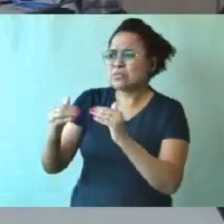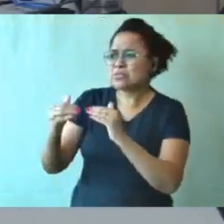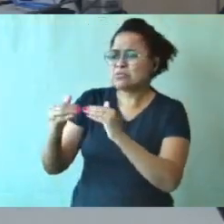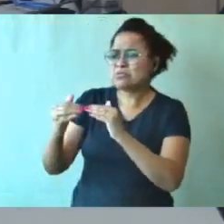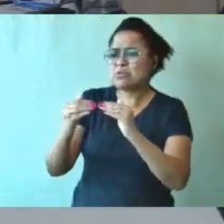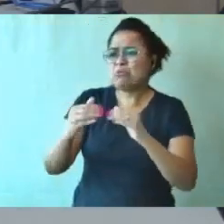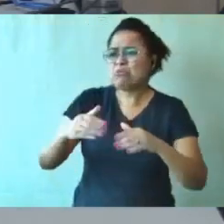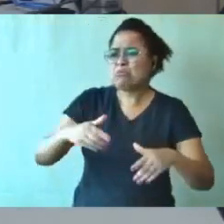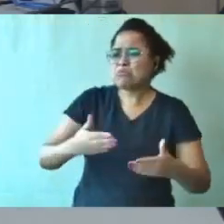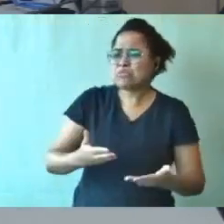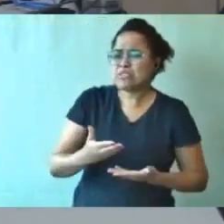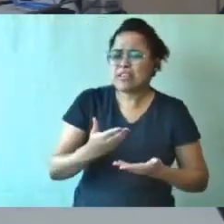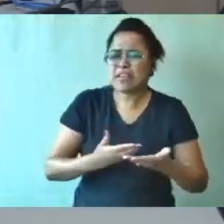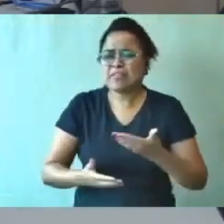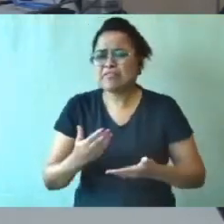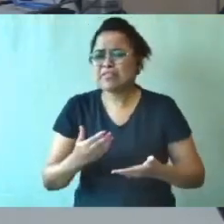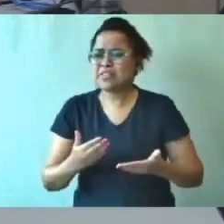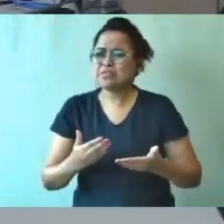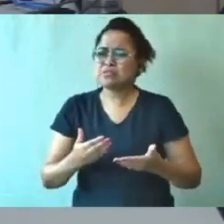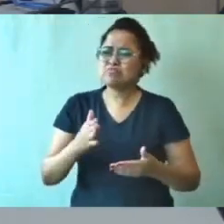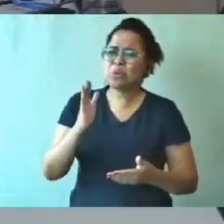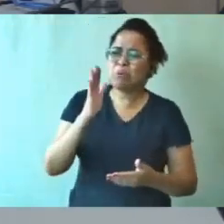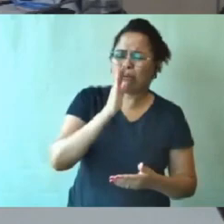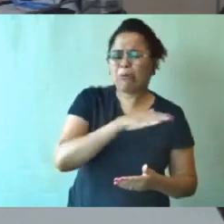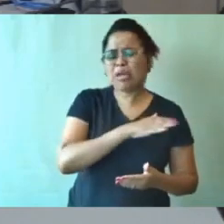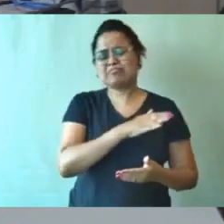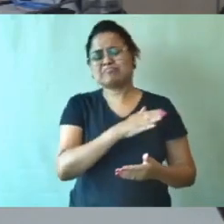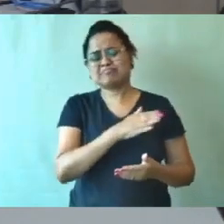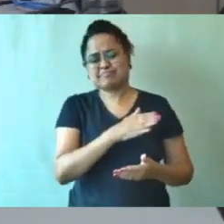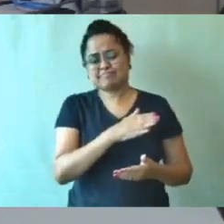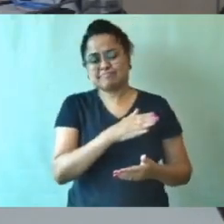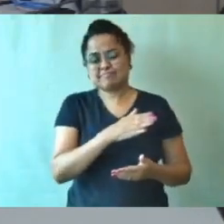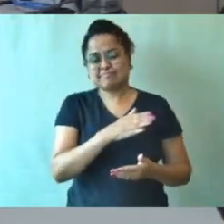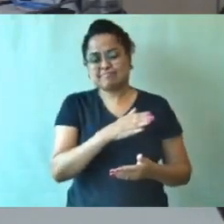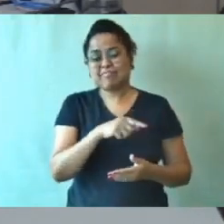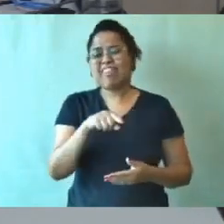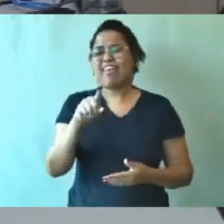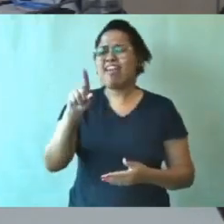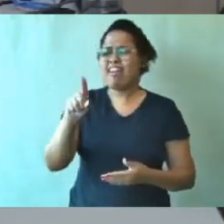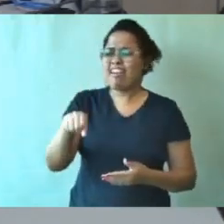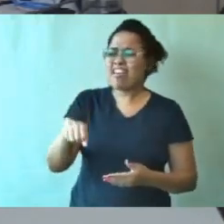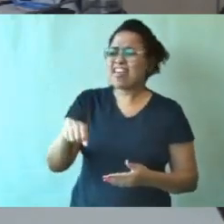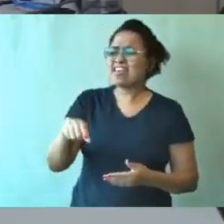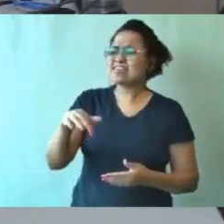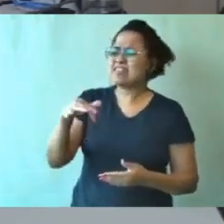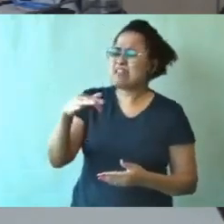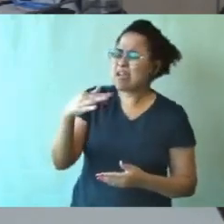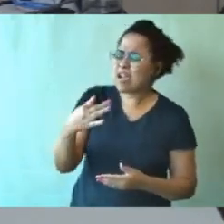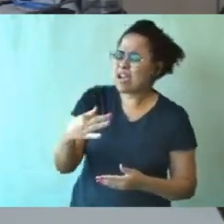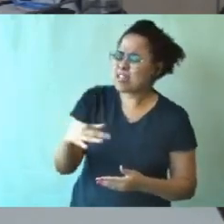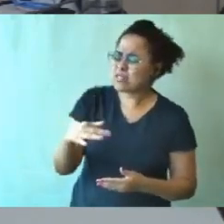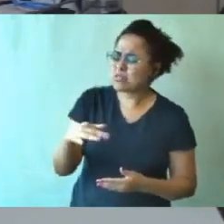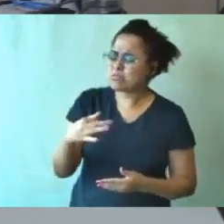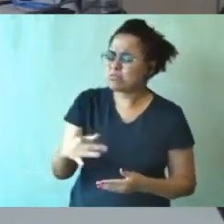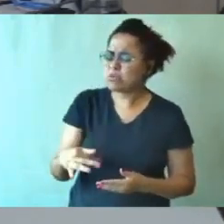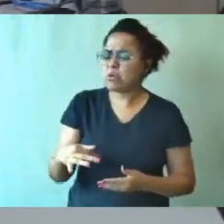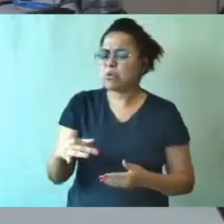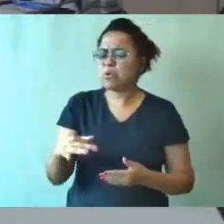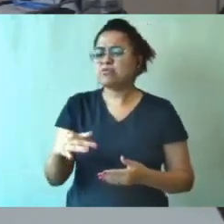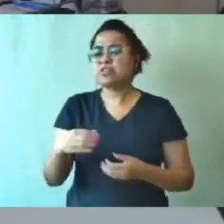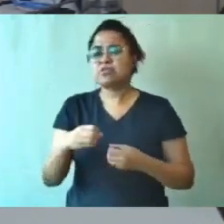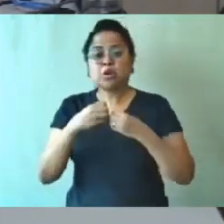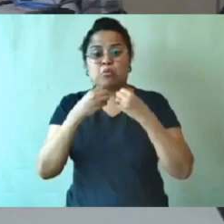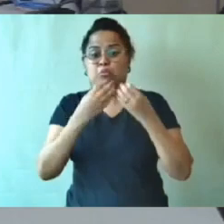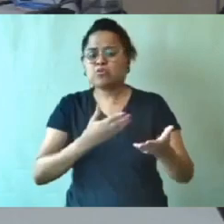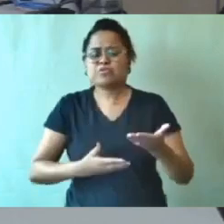desejar. E essa é a dor do Belo Horizontino. A dor do Belo Horizontino é não ter um bom serviço na